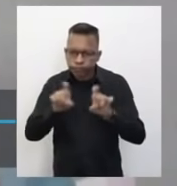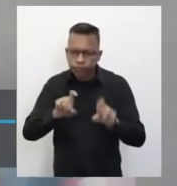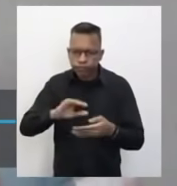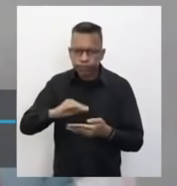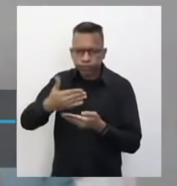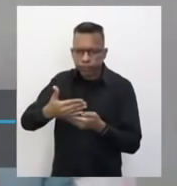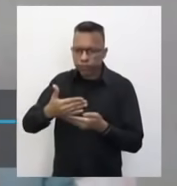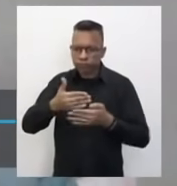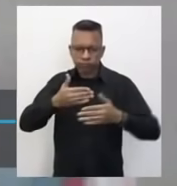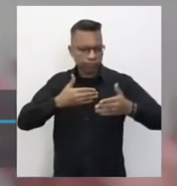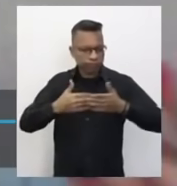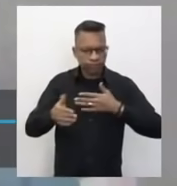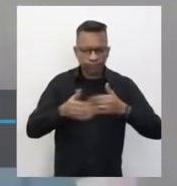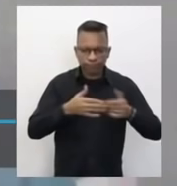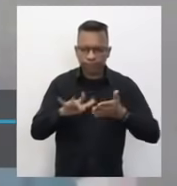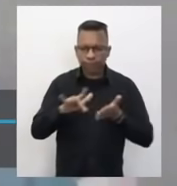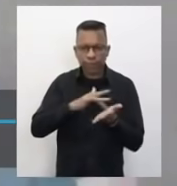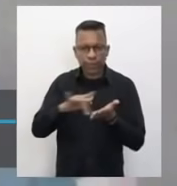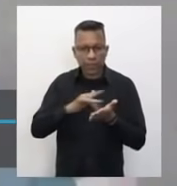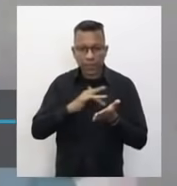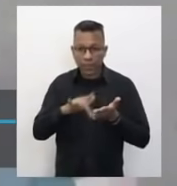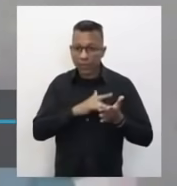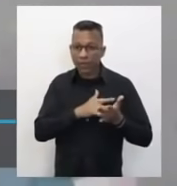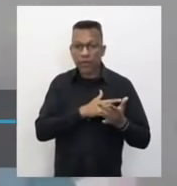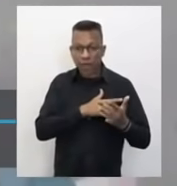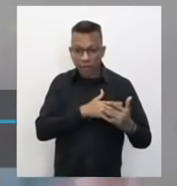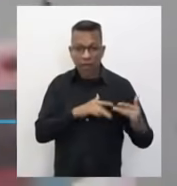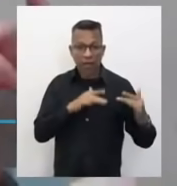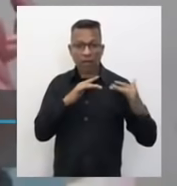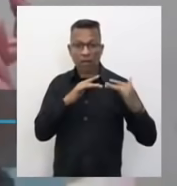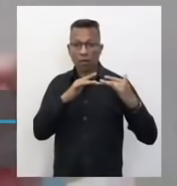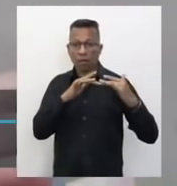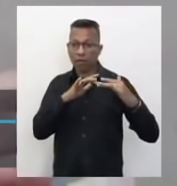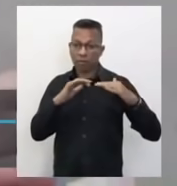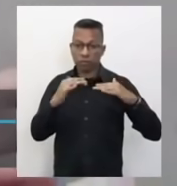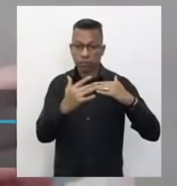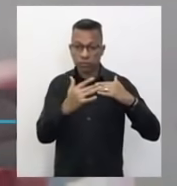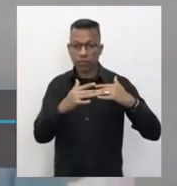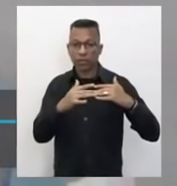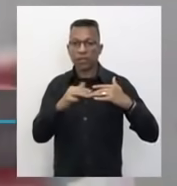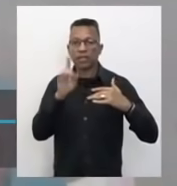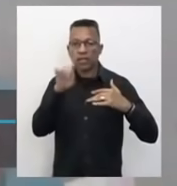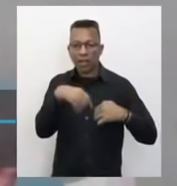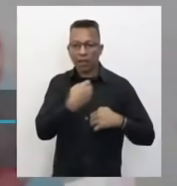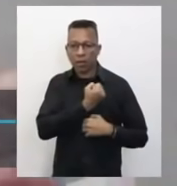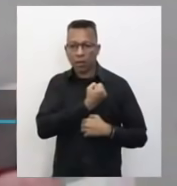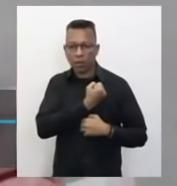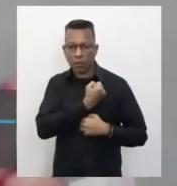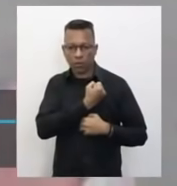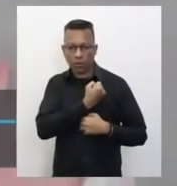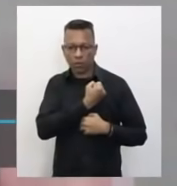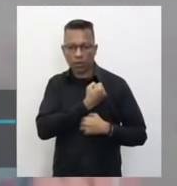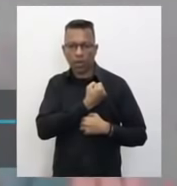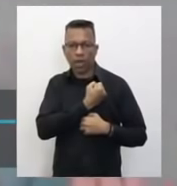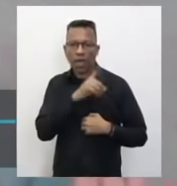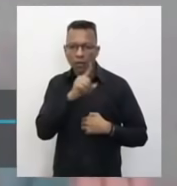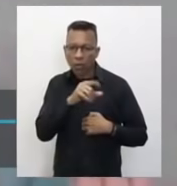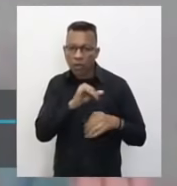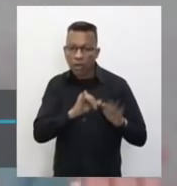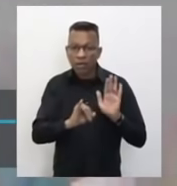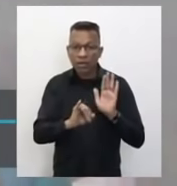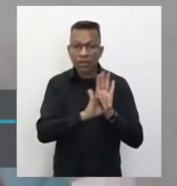qualquer tipo de dispositivo que você se conecte à rede, você tem um número. que é como se fosse sua identidade